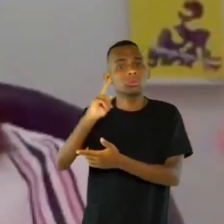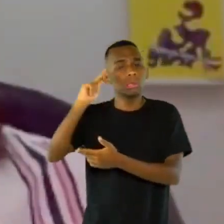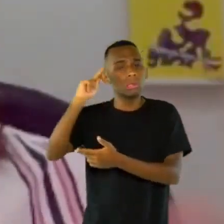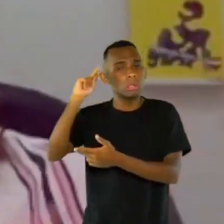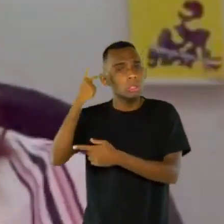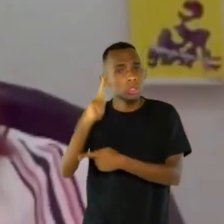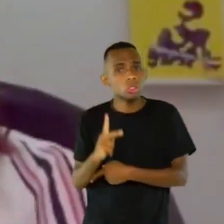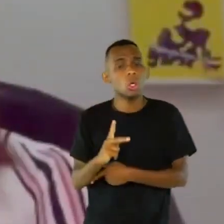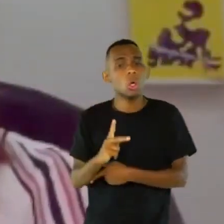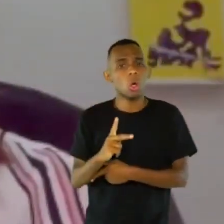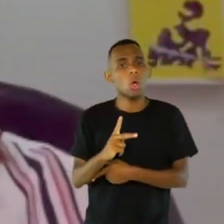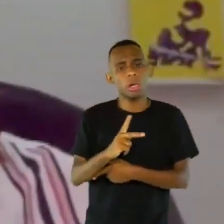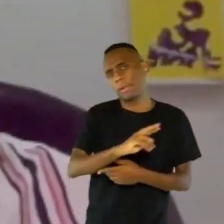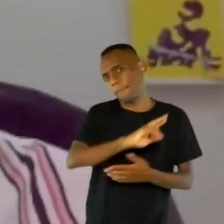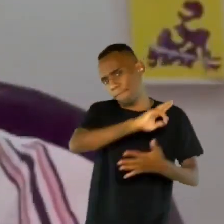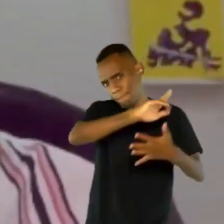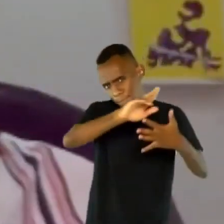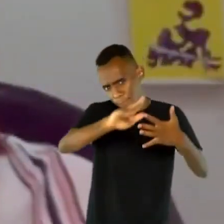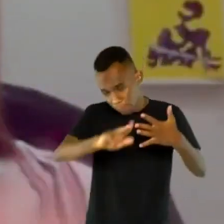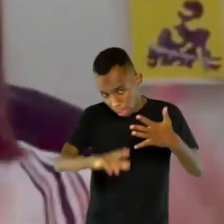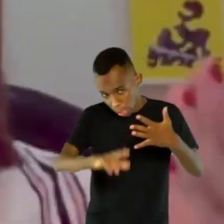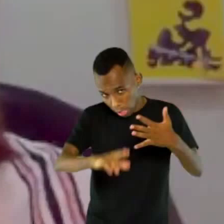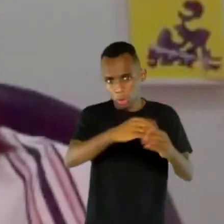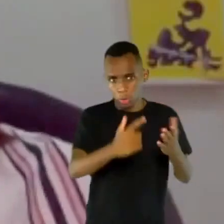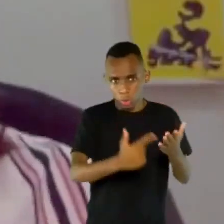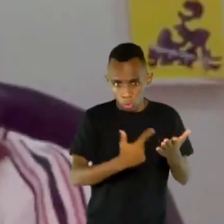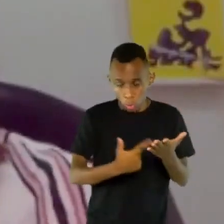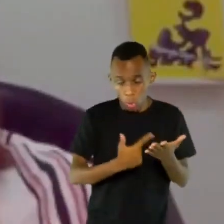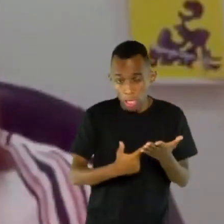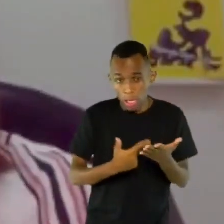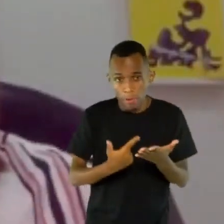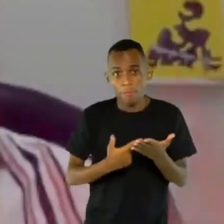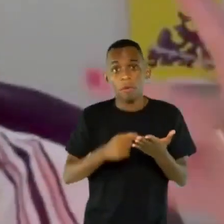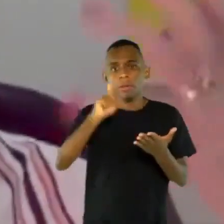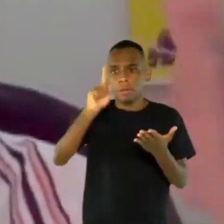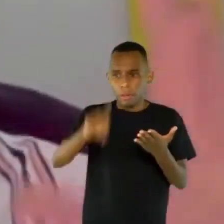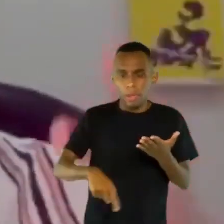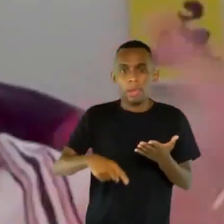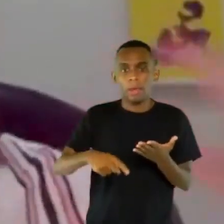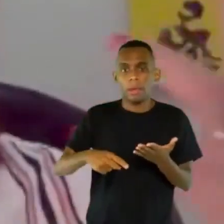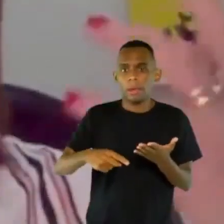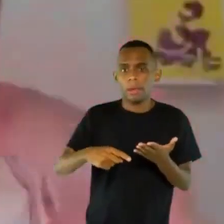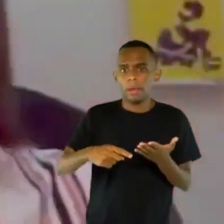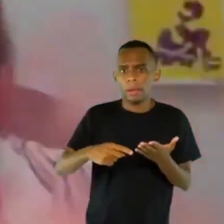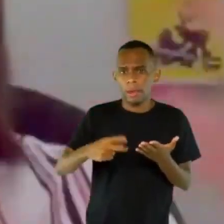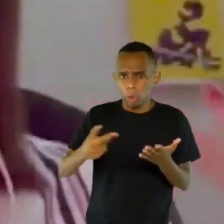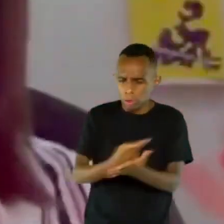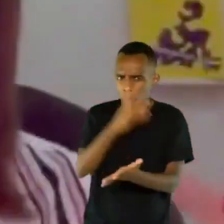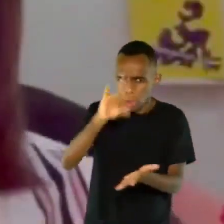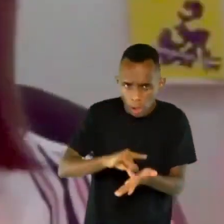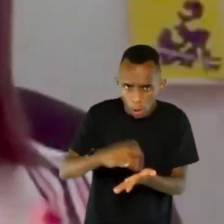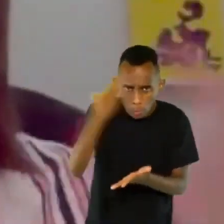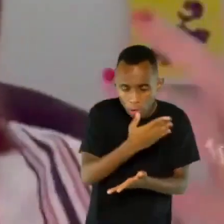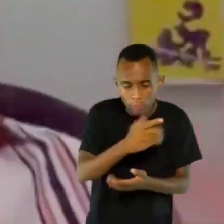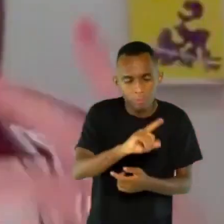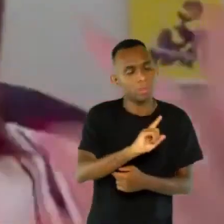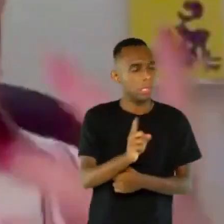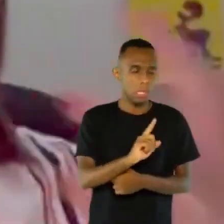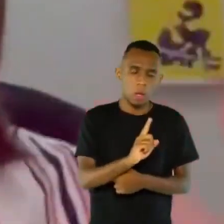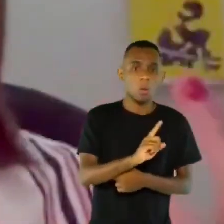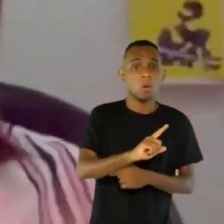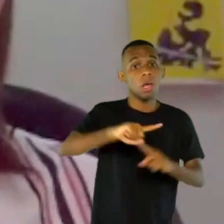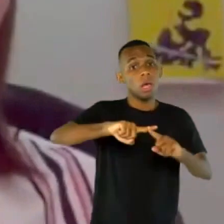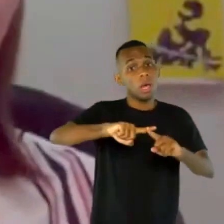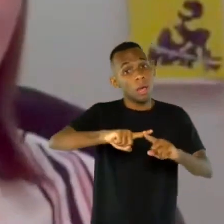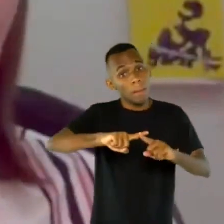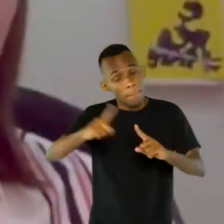dessas inúmeras histórias que eu conto no meu romance Menos que Um, que é real? Não, não tem. É tudo fábula, mas é